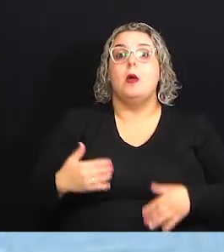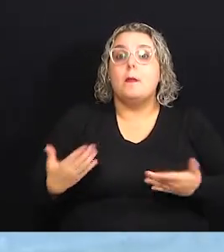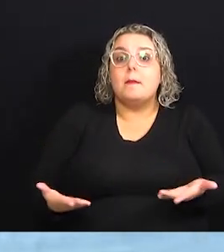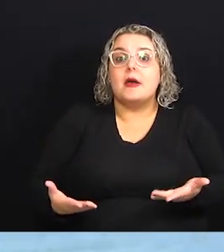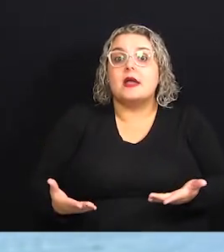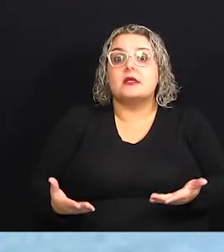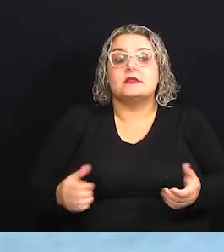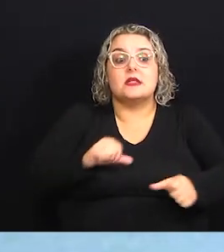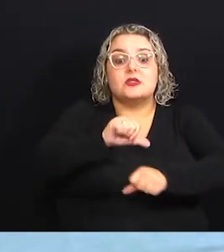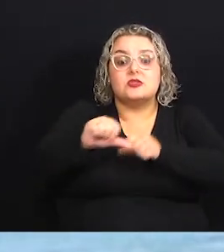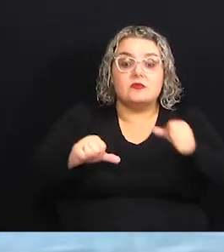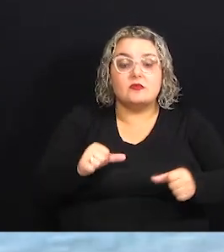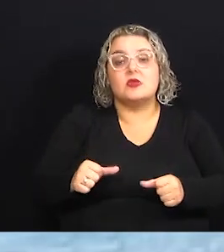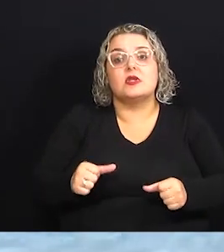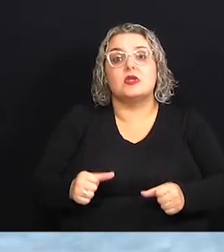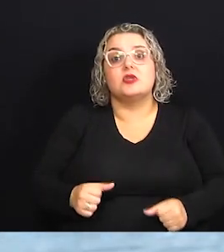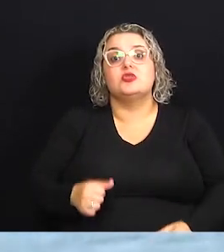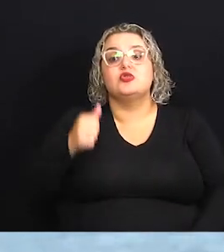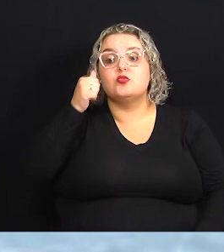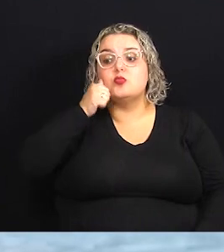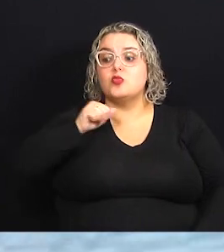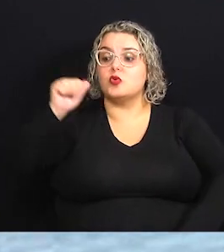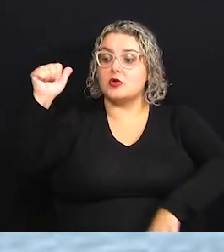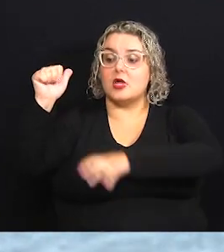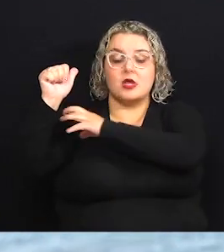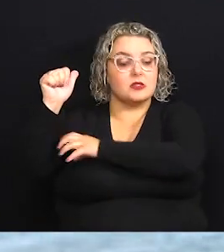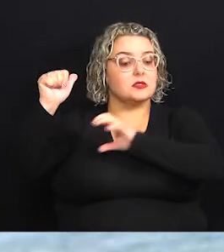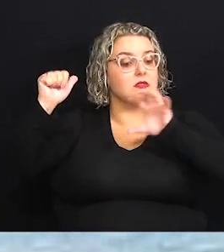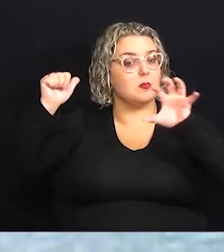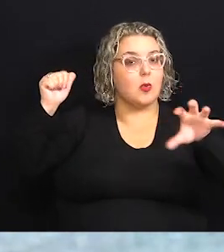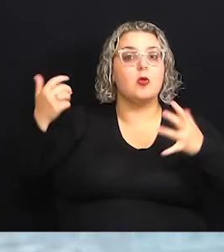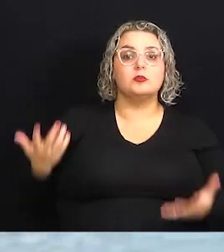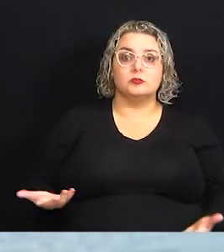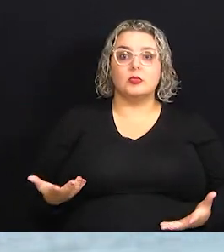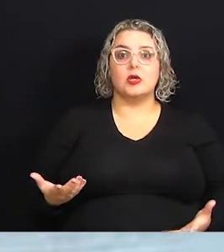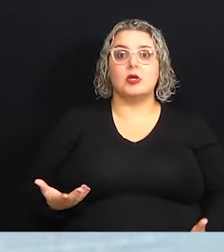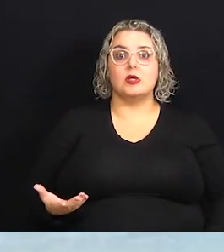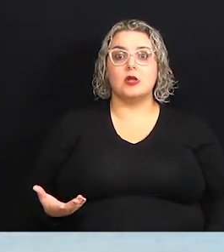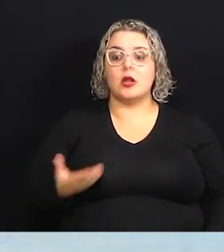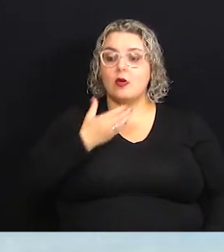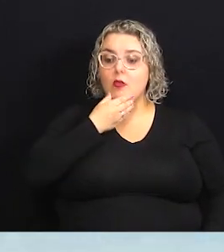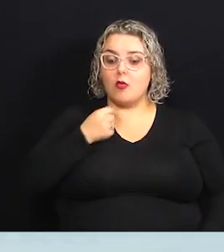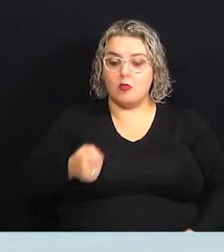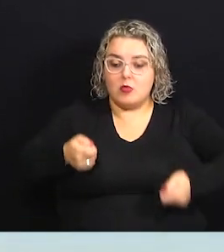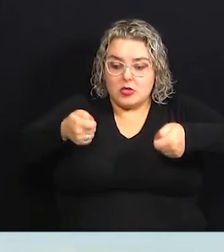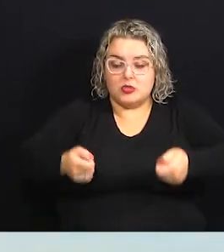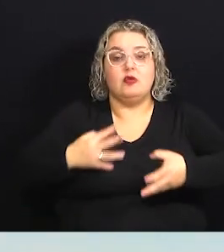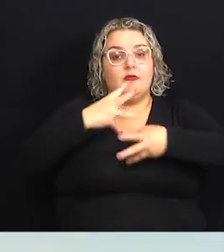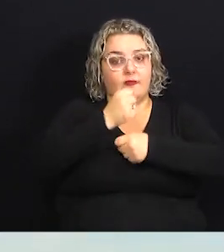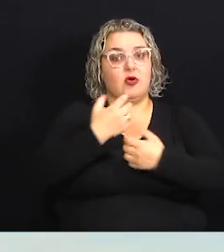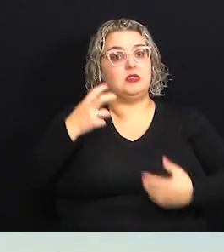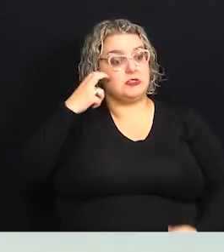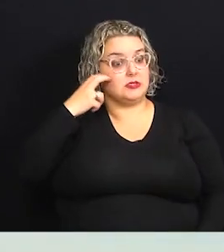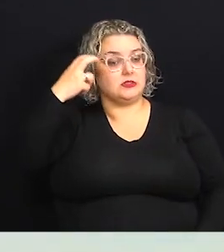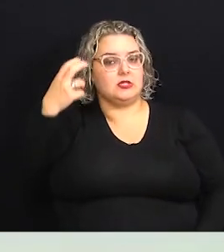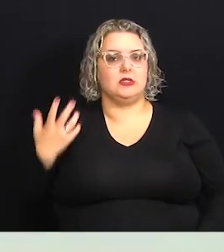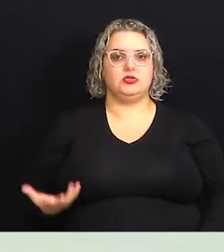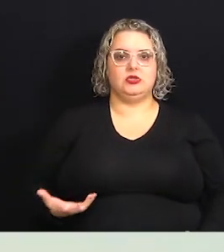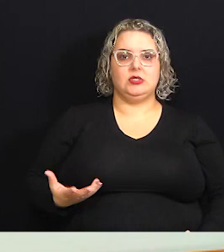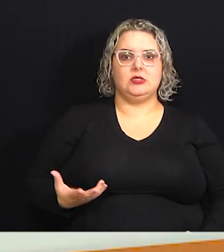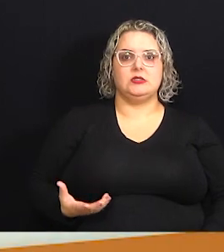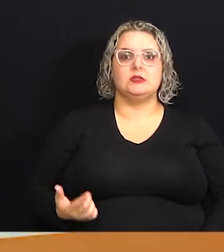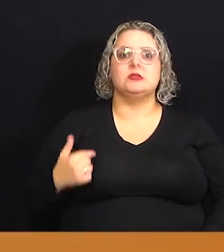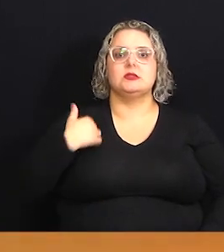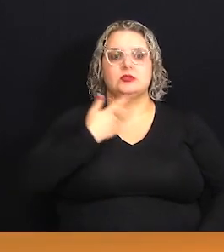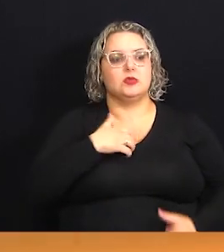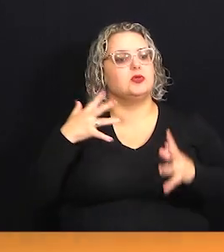empoderadas, estruturadas, né? E isso é muito importante hoje. A gente precisa olhar nos livros, ler